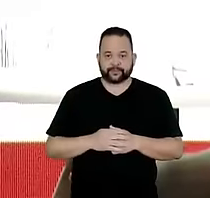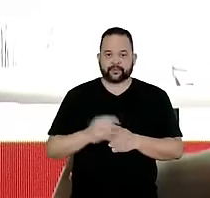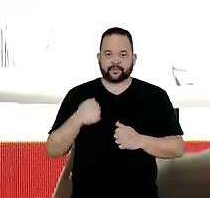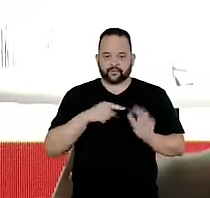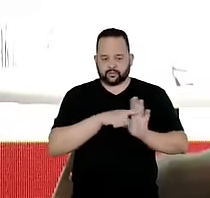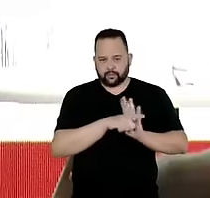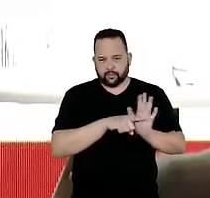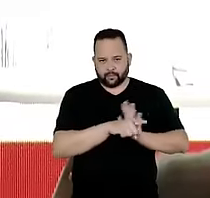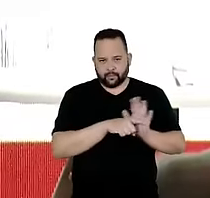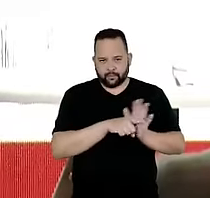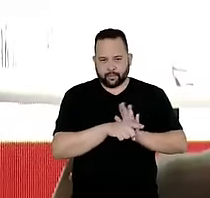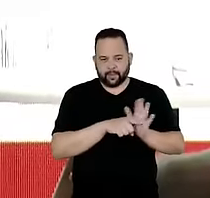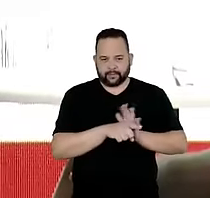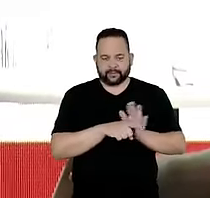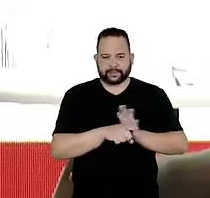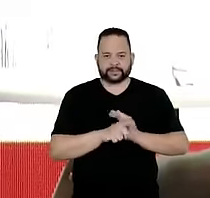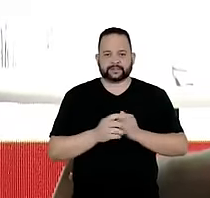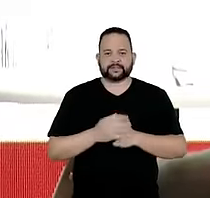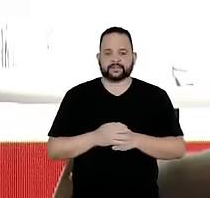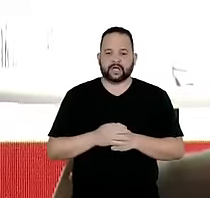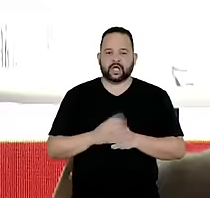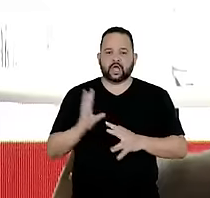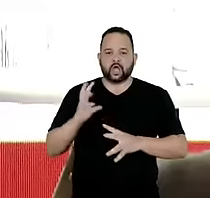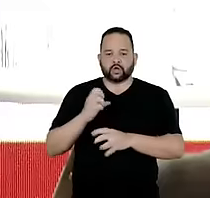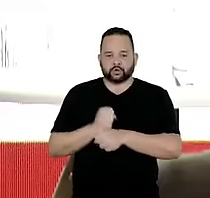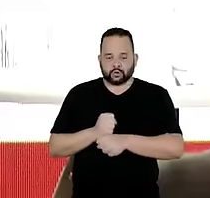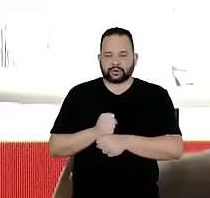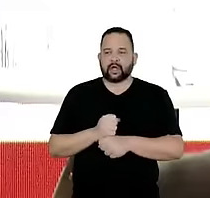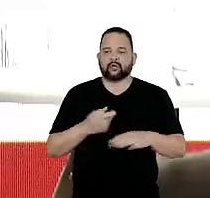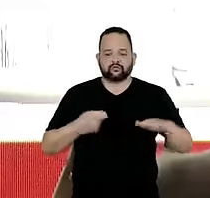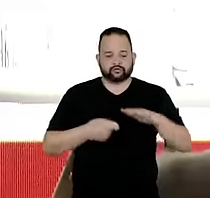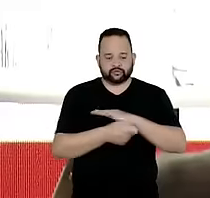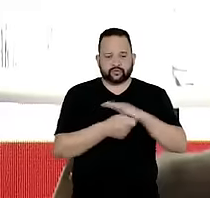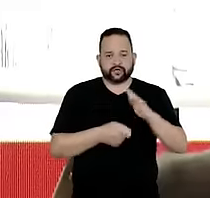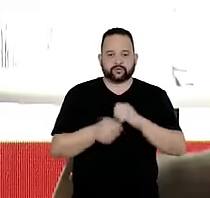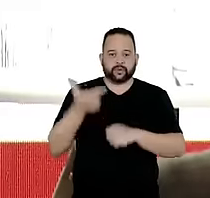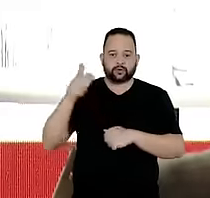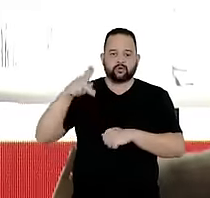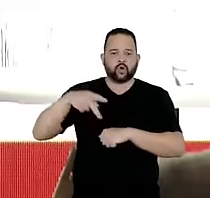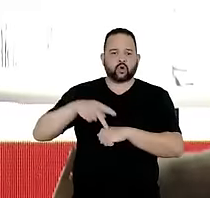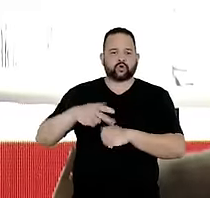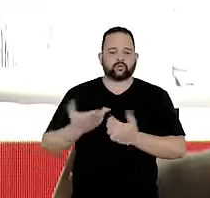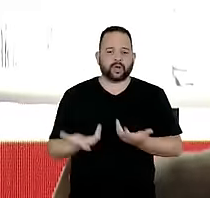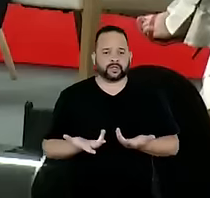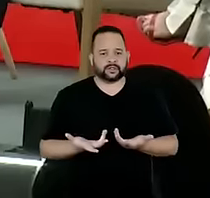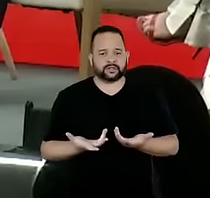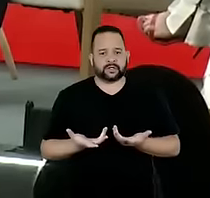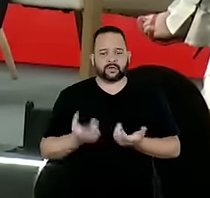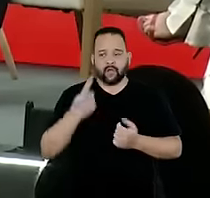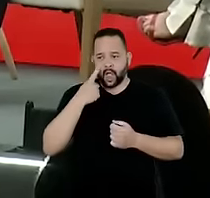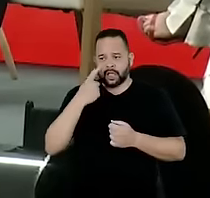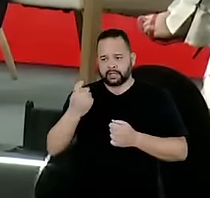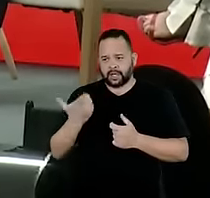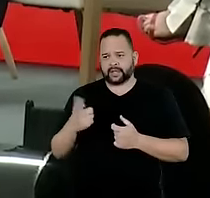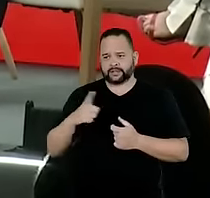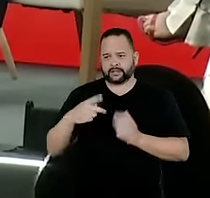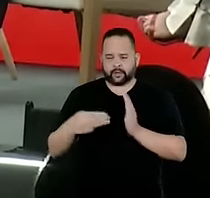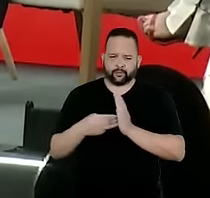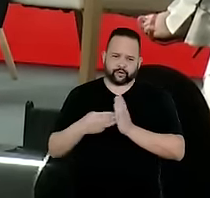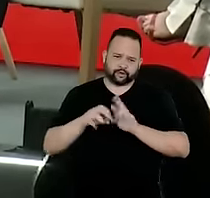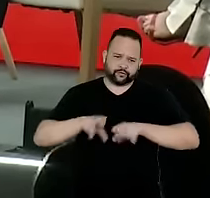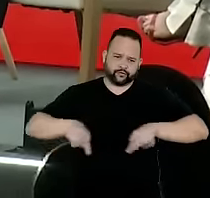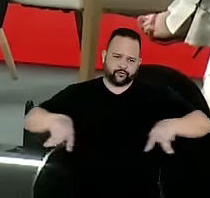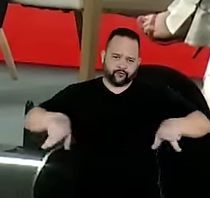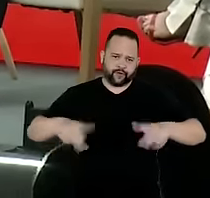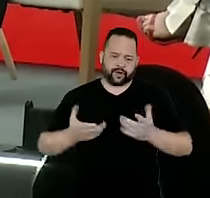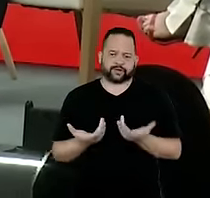Bradesco asset do volume investido no exterior Qual é apetite do do do investidor a tem várias razões né claro que uma Seli muito alta um custo de oportunidade local